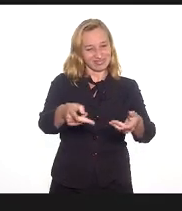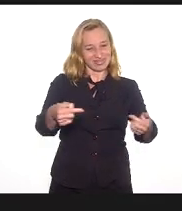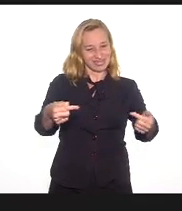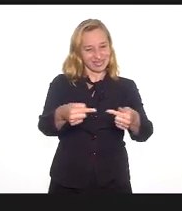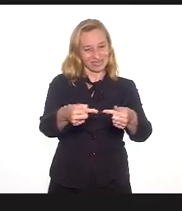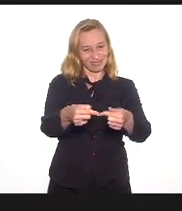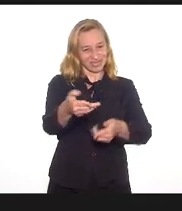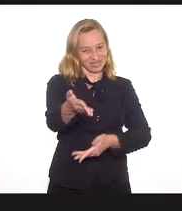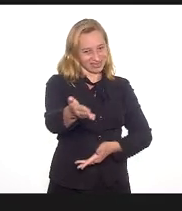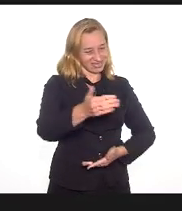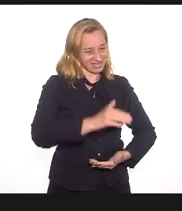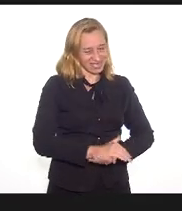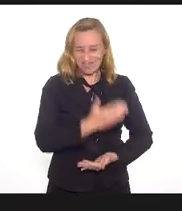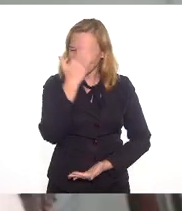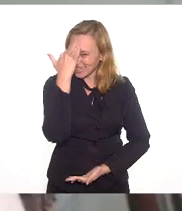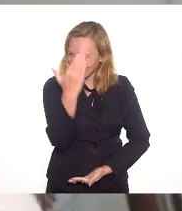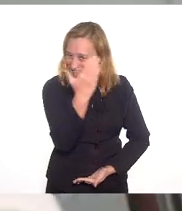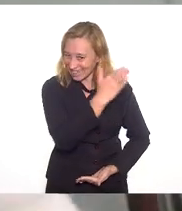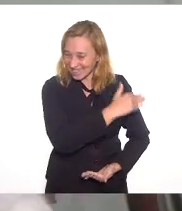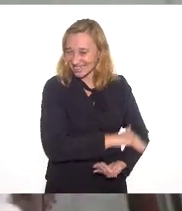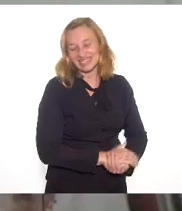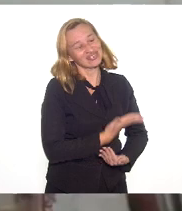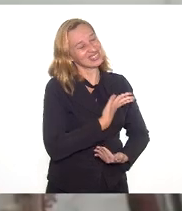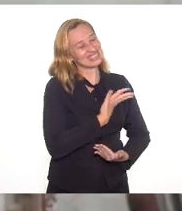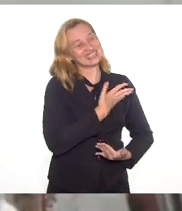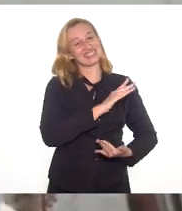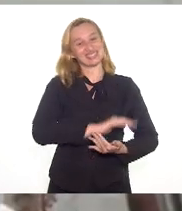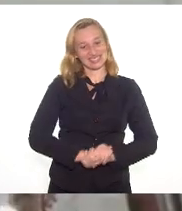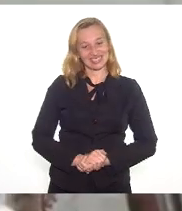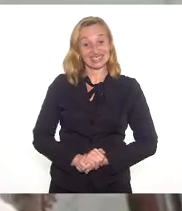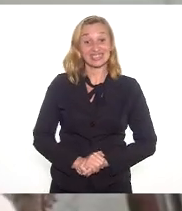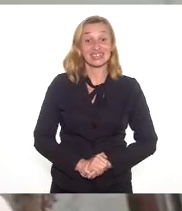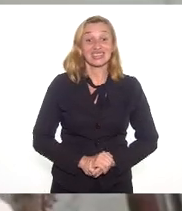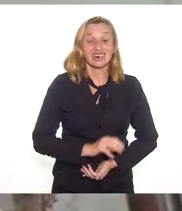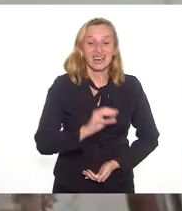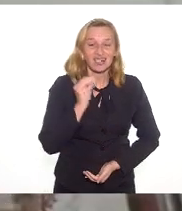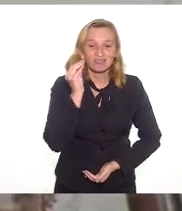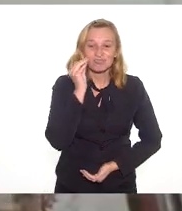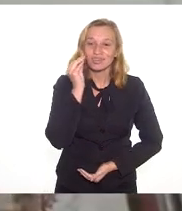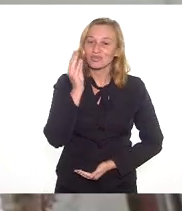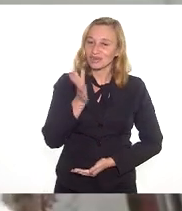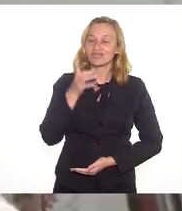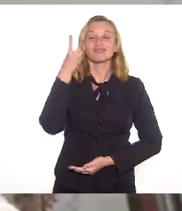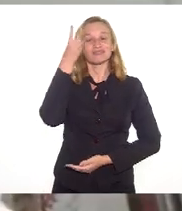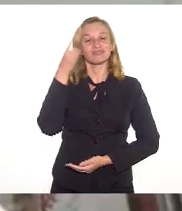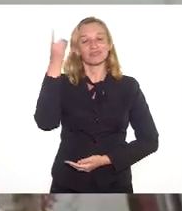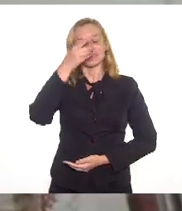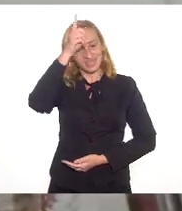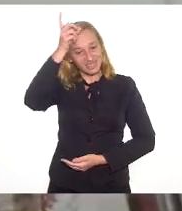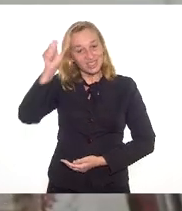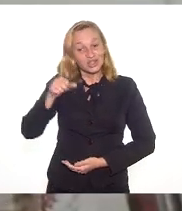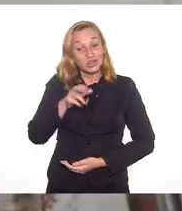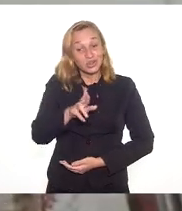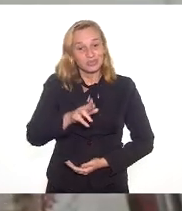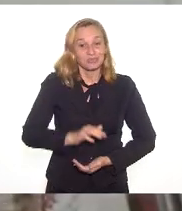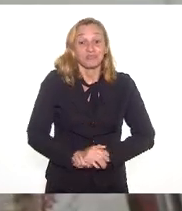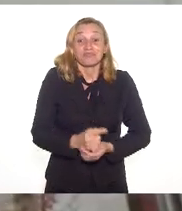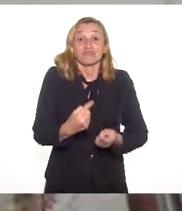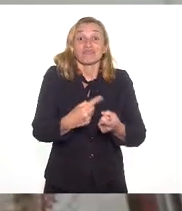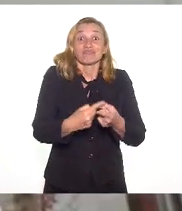Excelência. Obrigada, meu querido. Aproveito o ensejo, deputada Tia Ju,